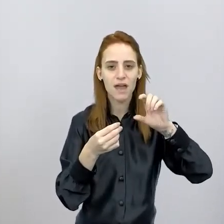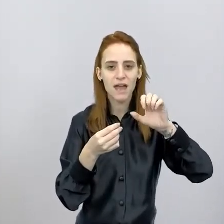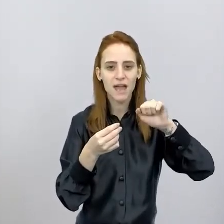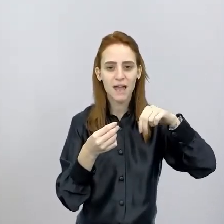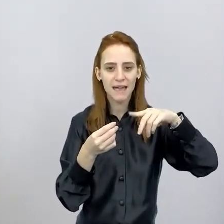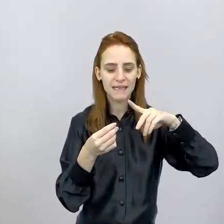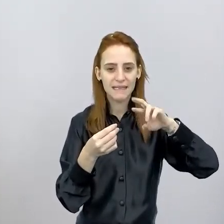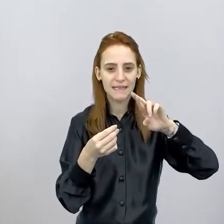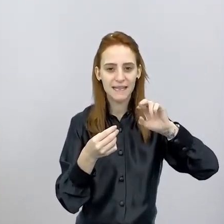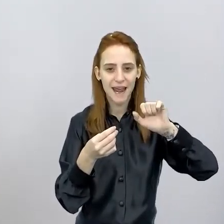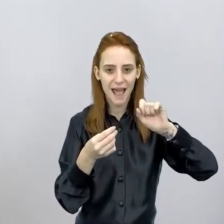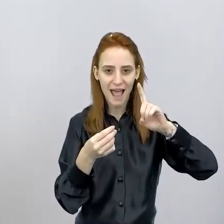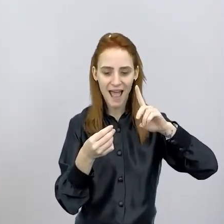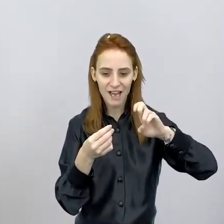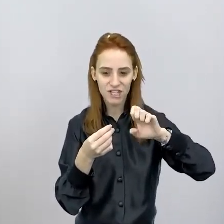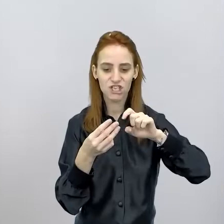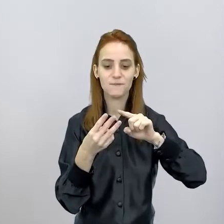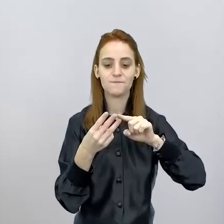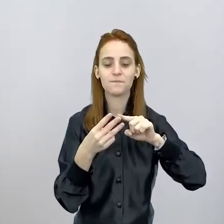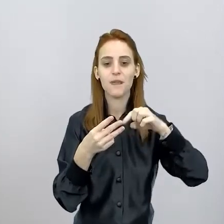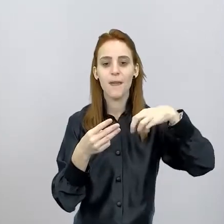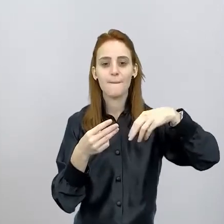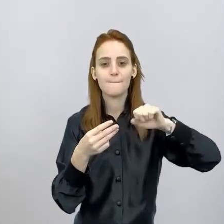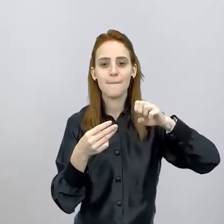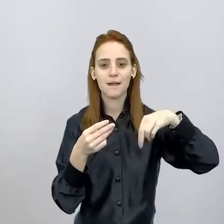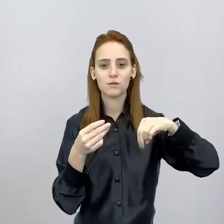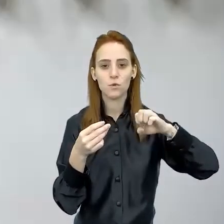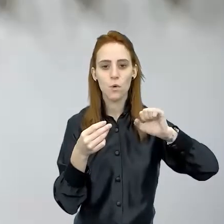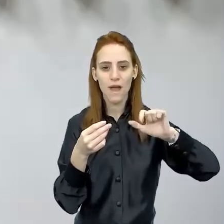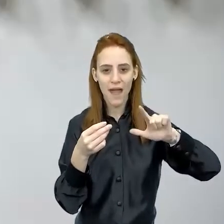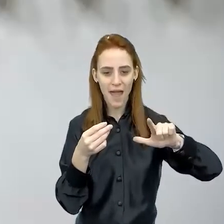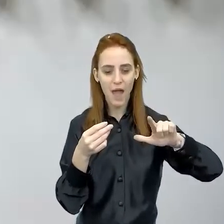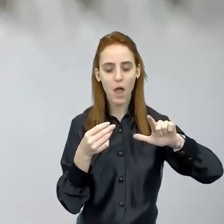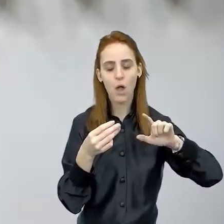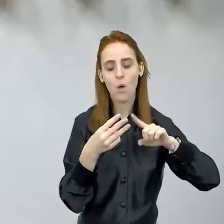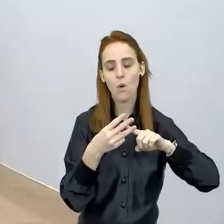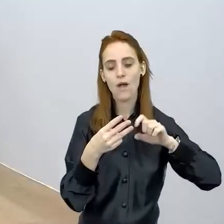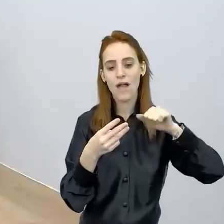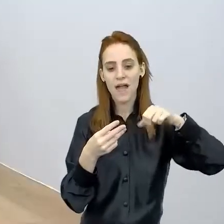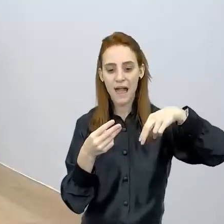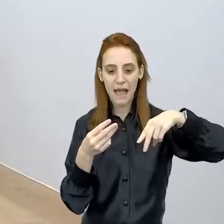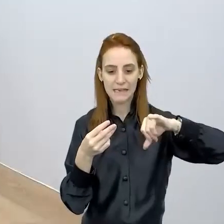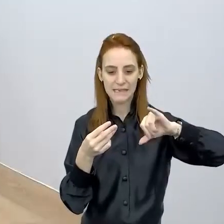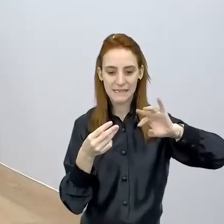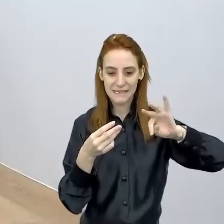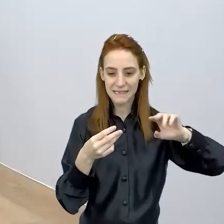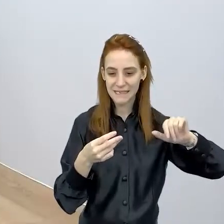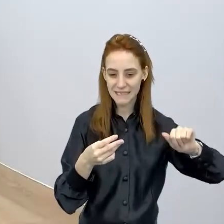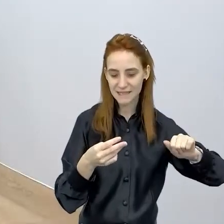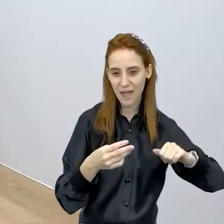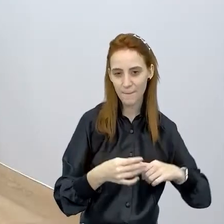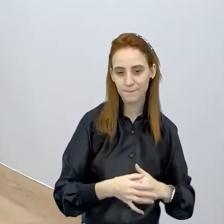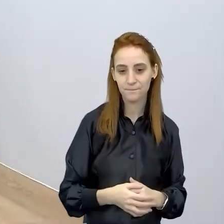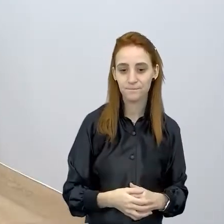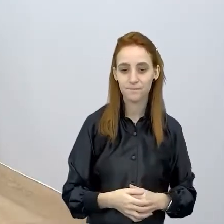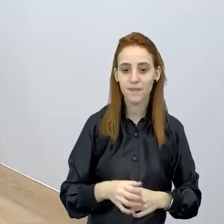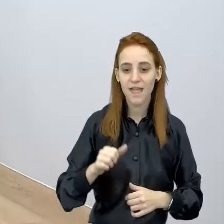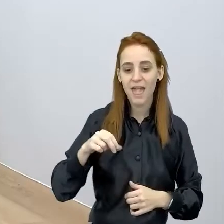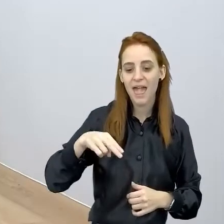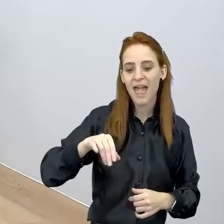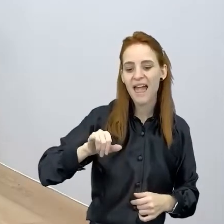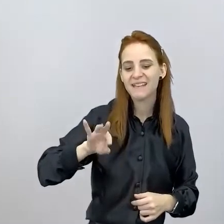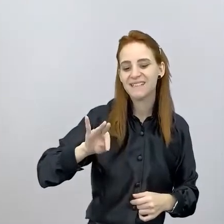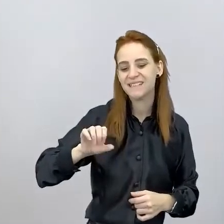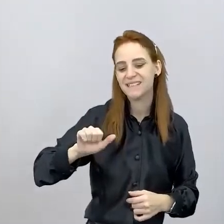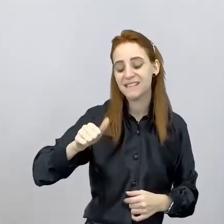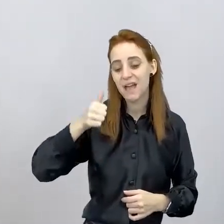Manuel Bandeira, né? Tem a Anitta Malfatti. Isso que eu ia falar, e a Anitta não... É que a Anitta, ela foi mais como o motivador, né? O pessoal